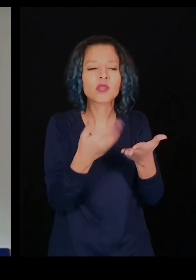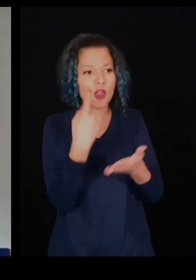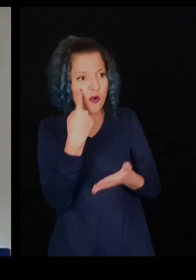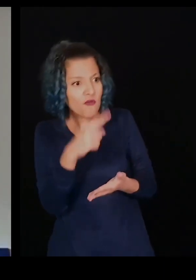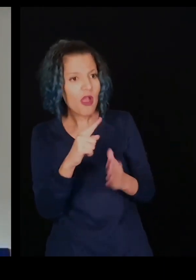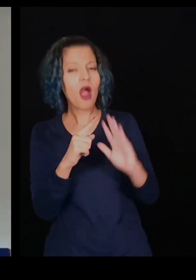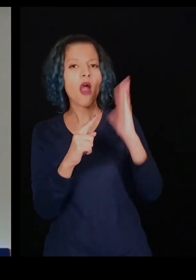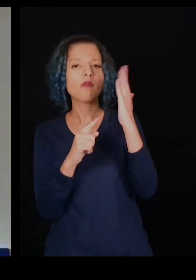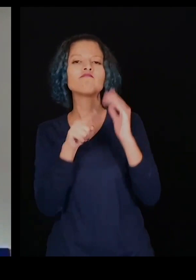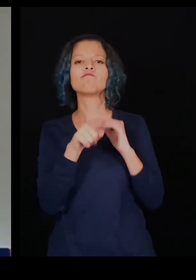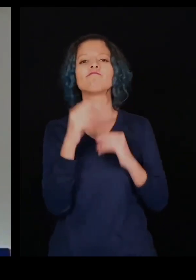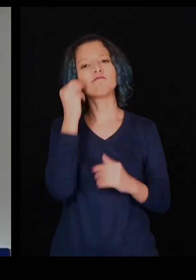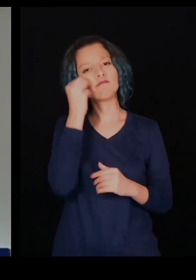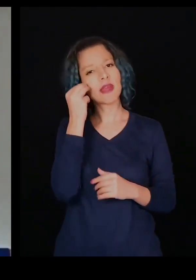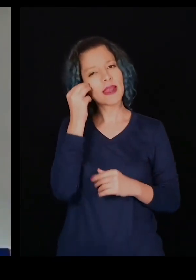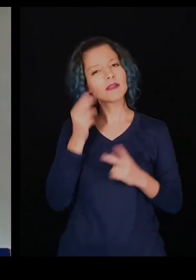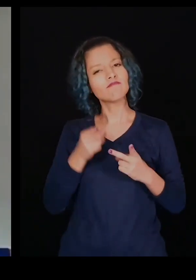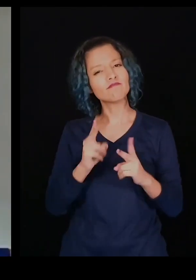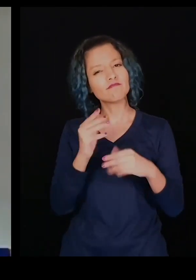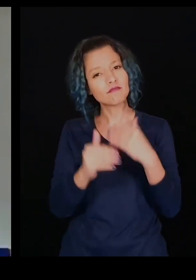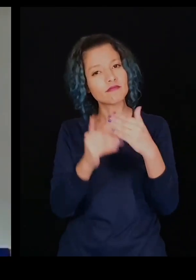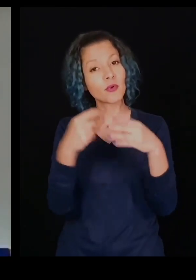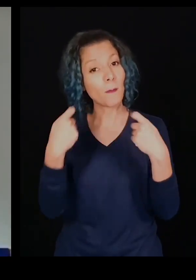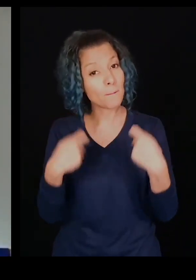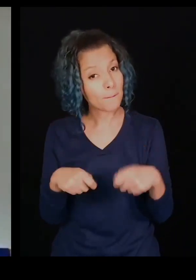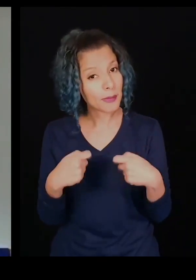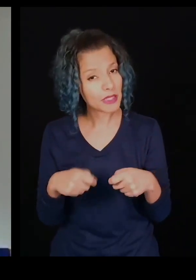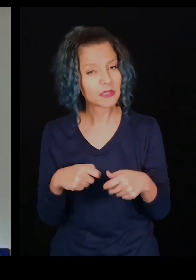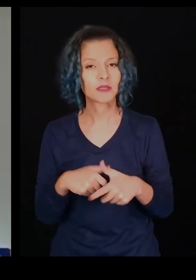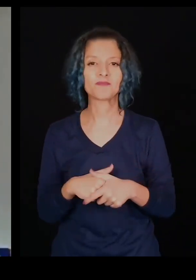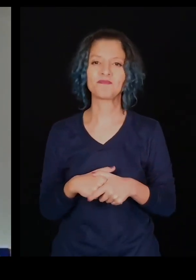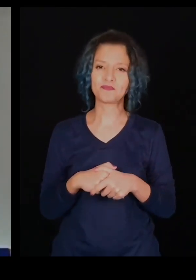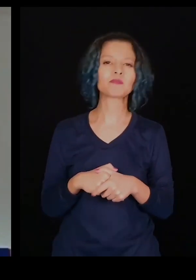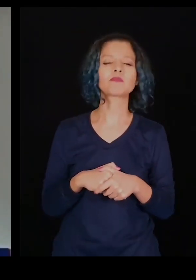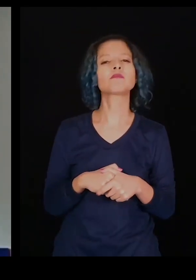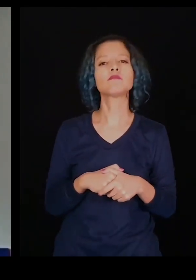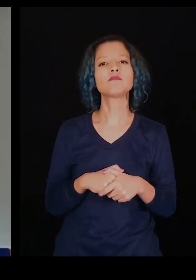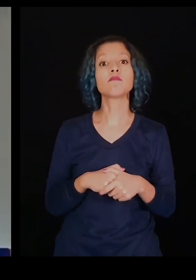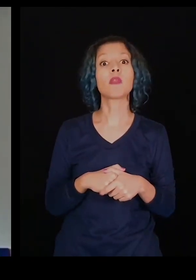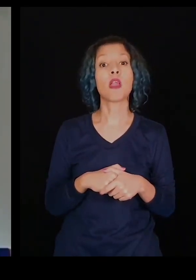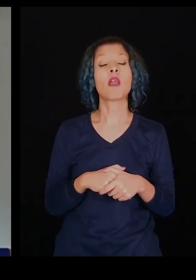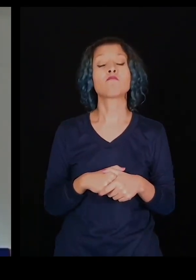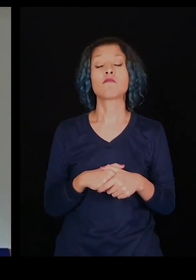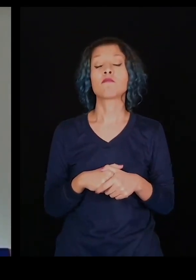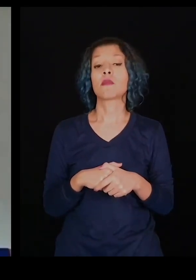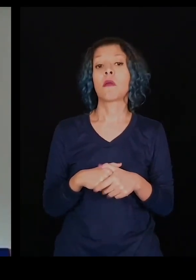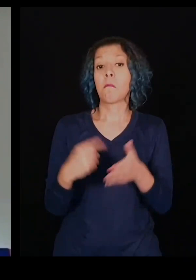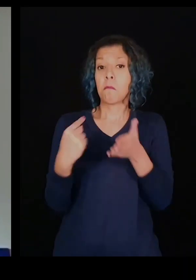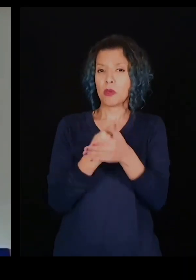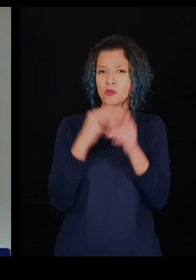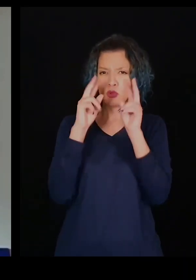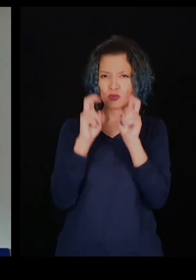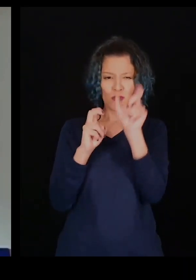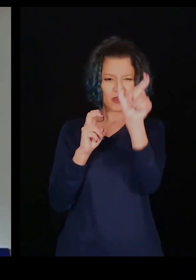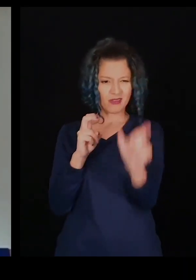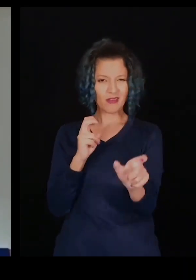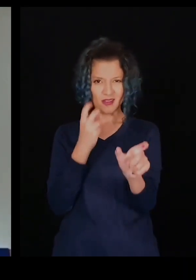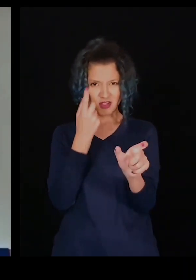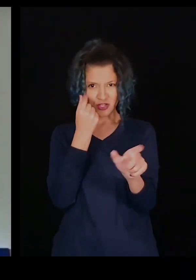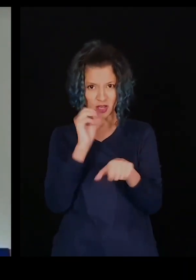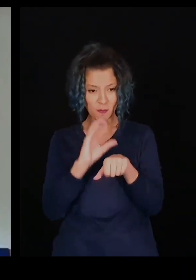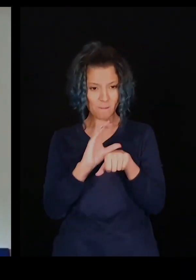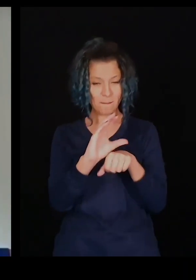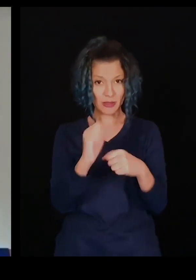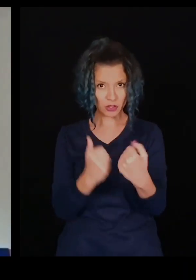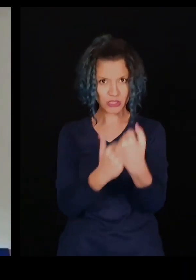ponto de vista do patrocinado, o que eu acho que a gente tem que fazer? Eu acho que a gente tem que criar condições. Eu gostaria de